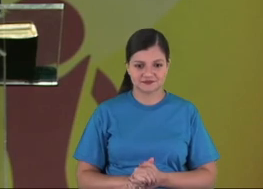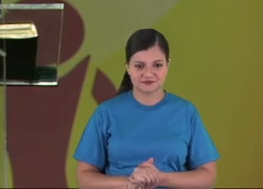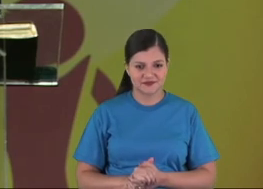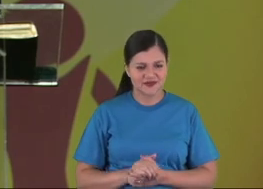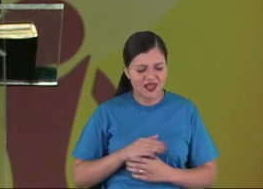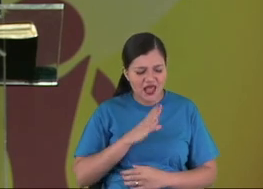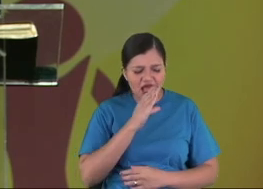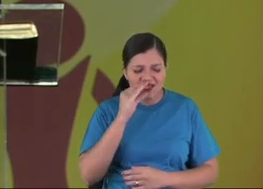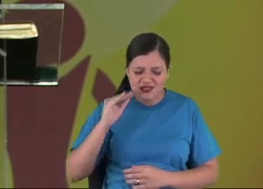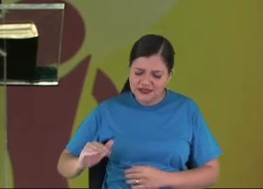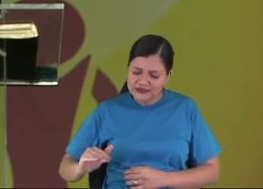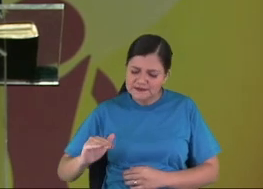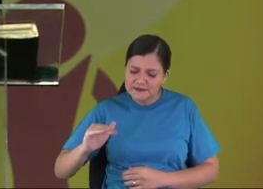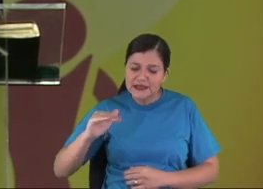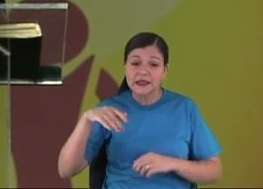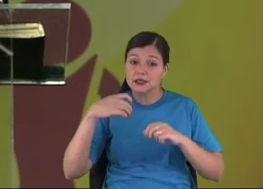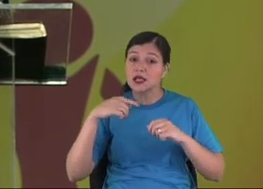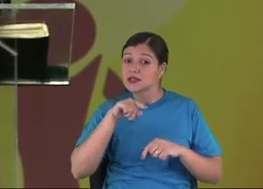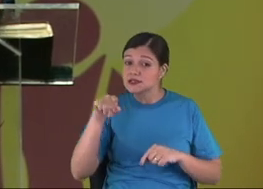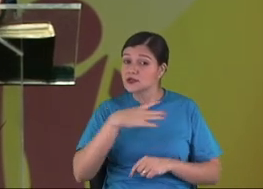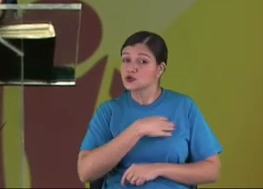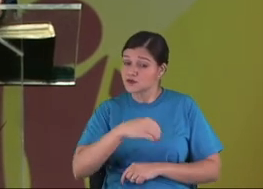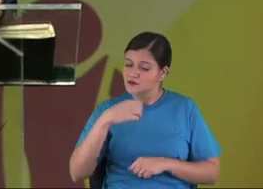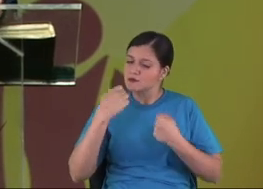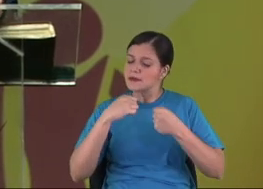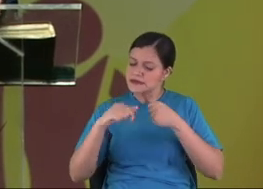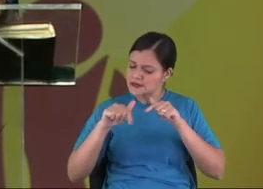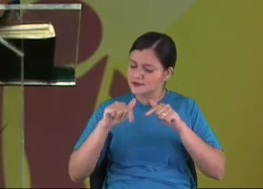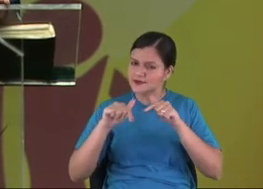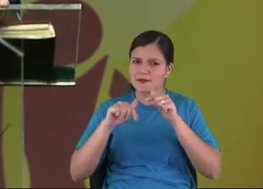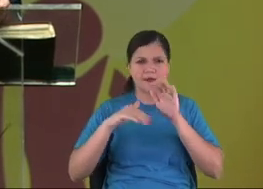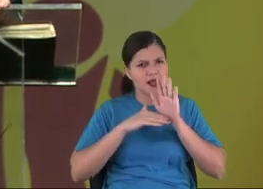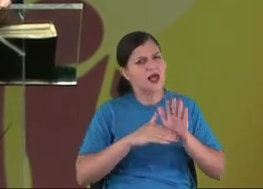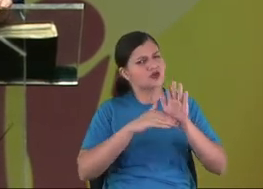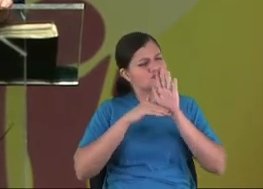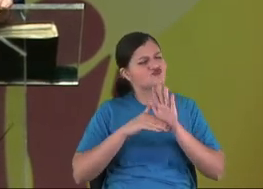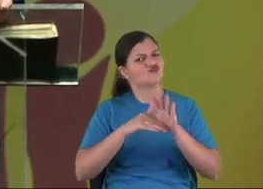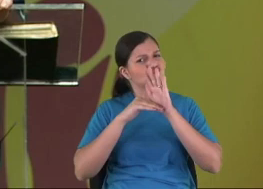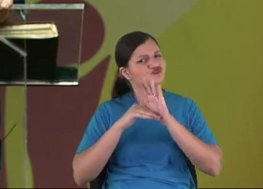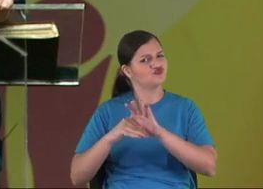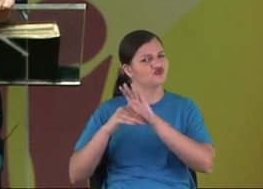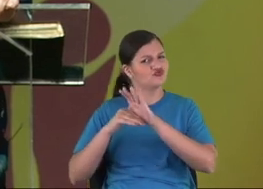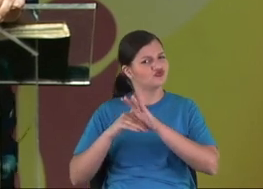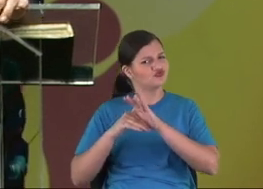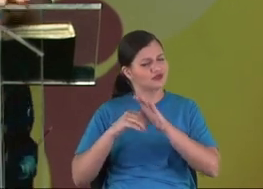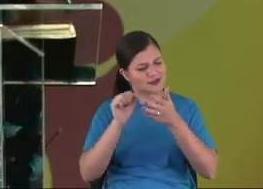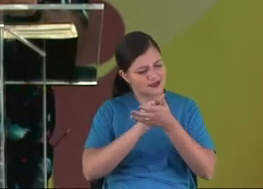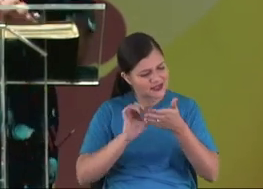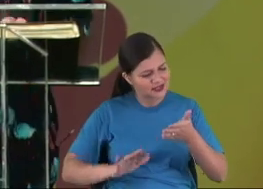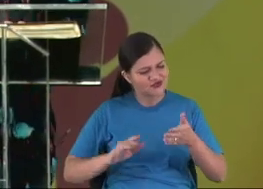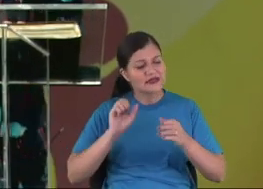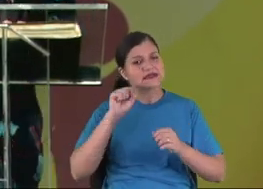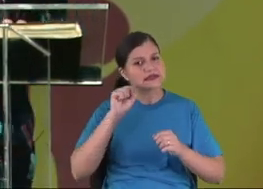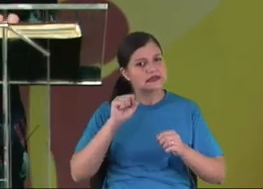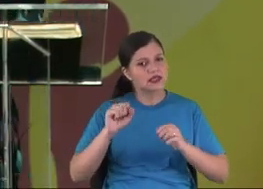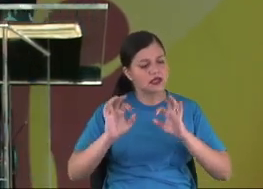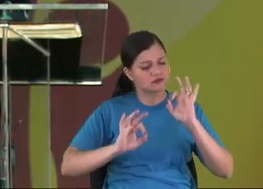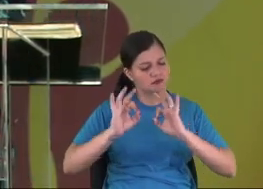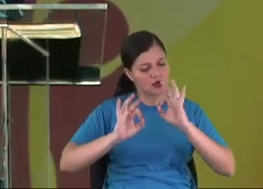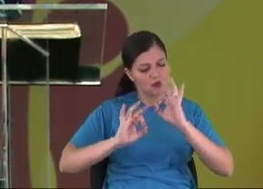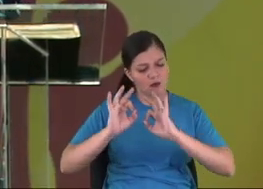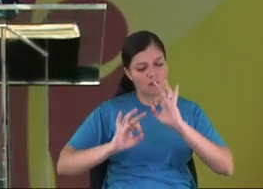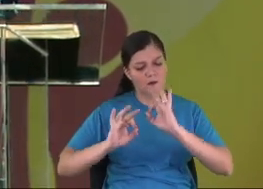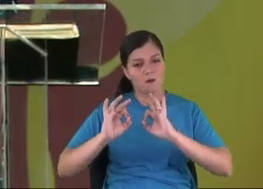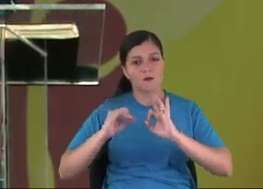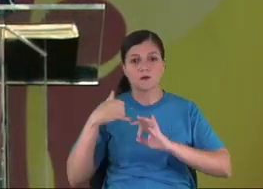desde pequeno seus filhos devem ter um trabalho, ensine, ajuda a dividir as tarefas, sim, na medida da idade, mas